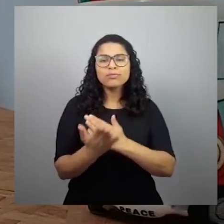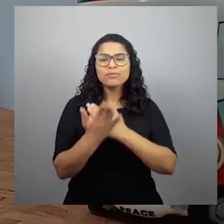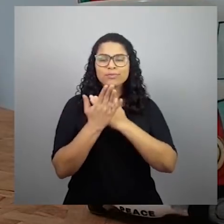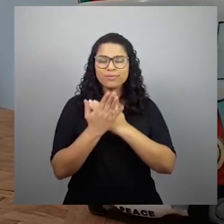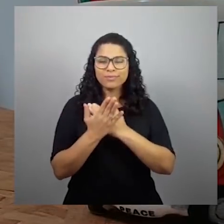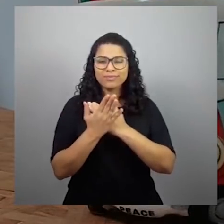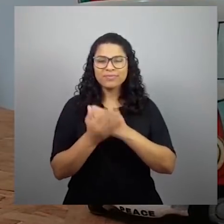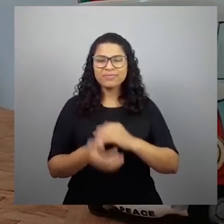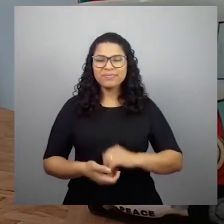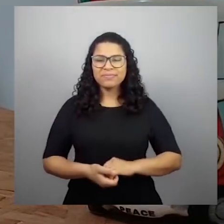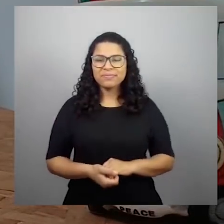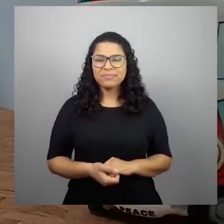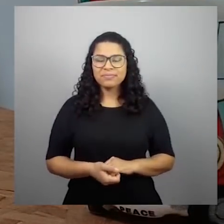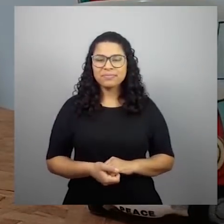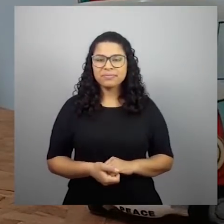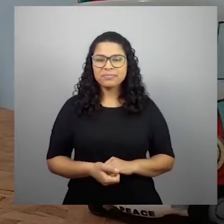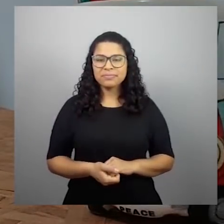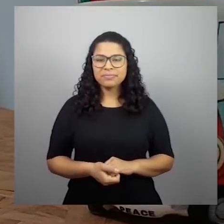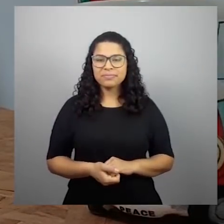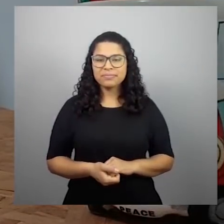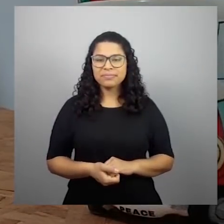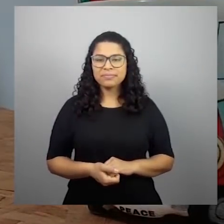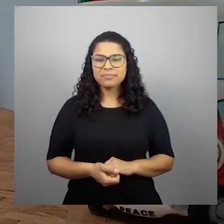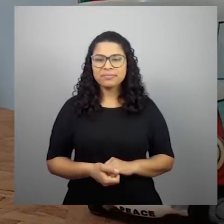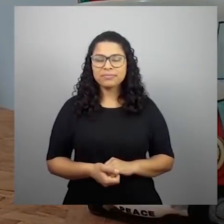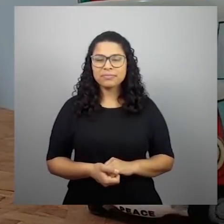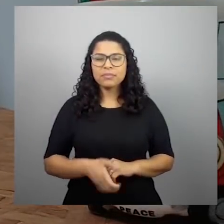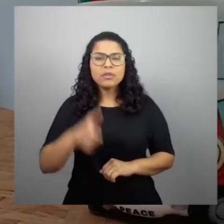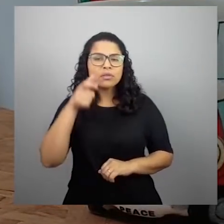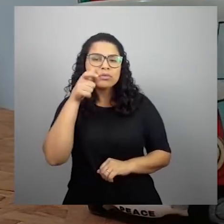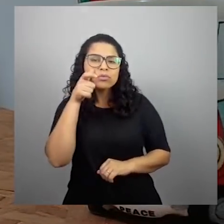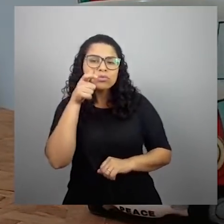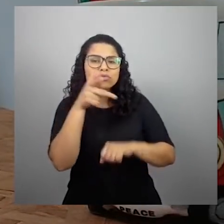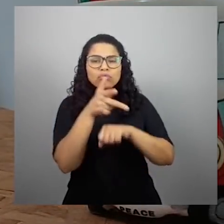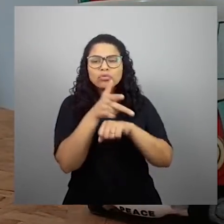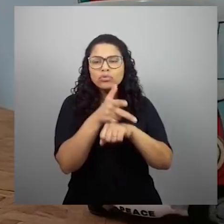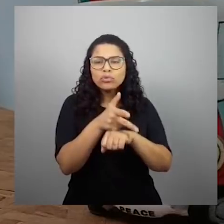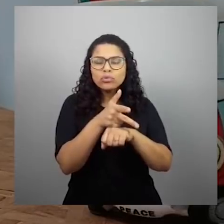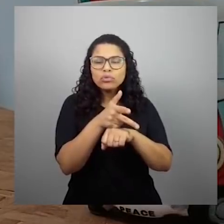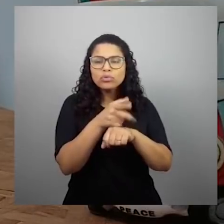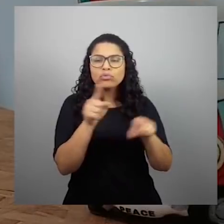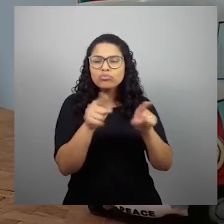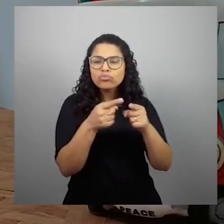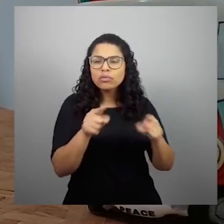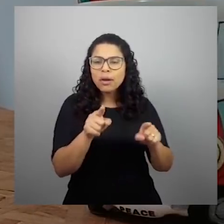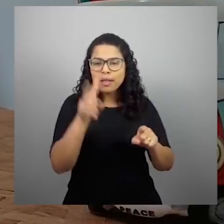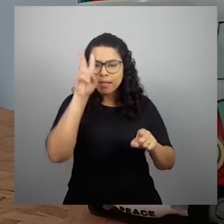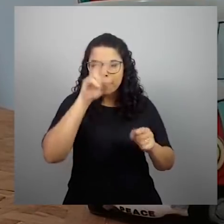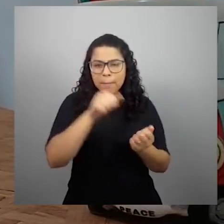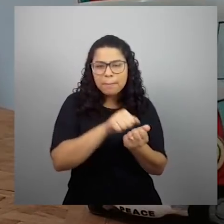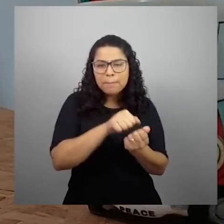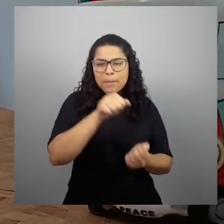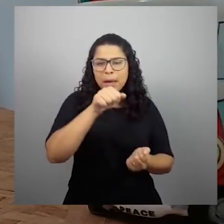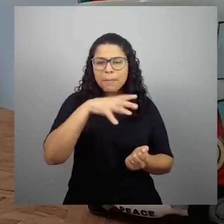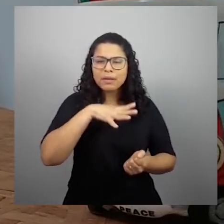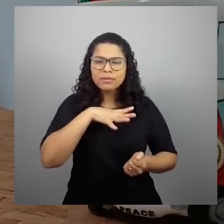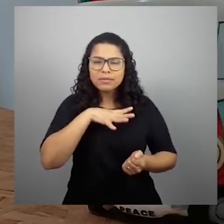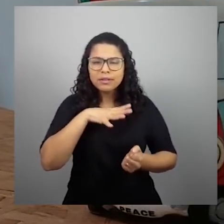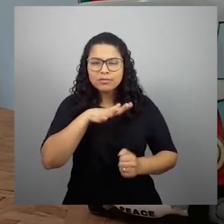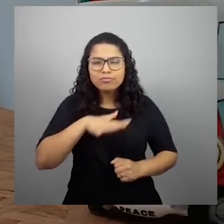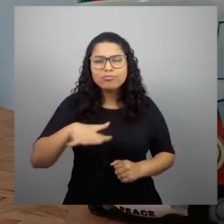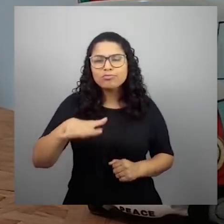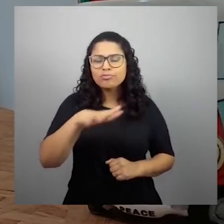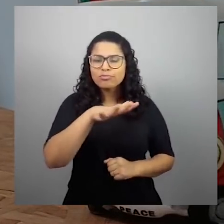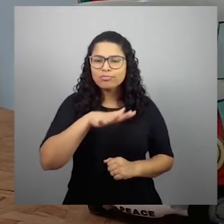com o ritmo. Também vimos um vídeo de um trechinho do espetáculo Mapas Urbanos,